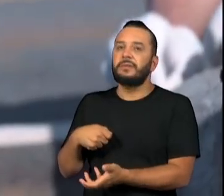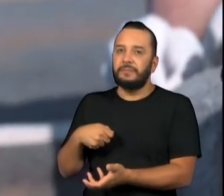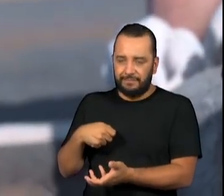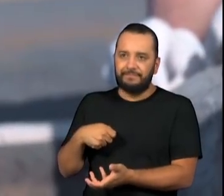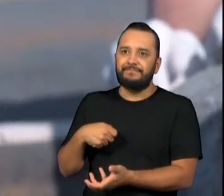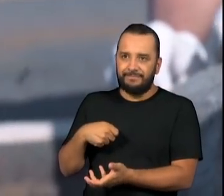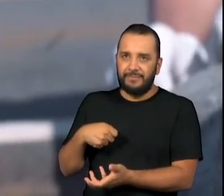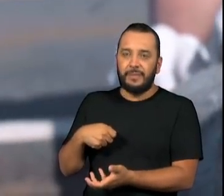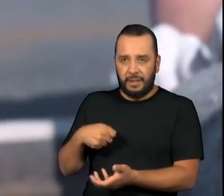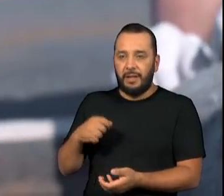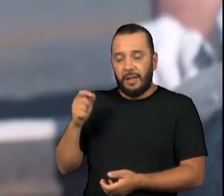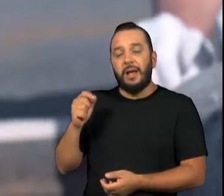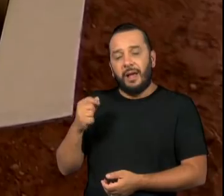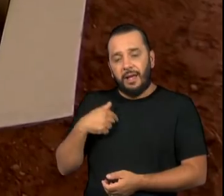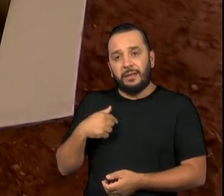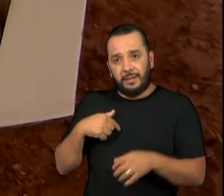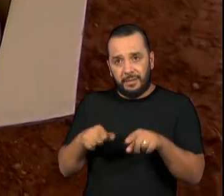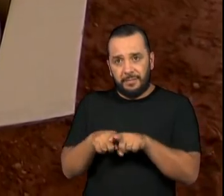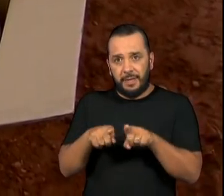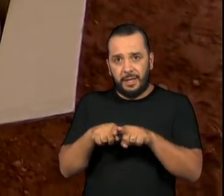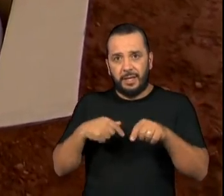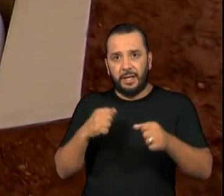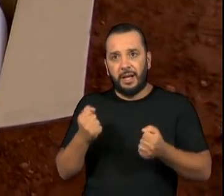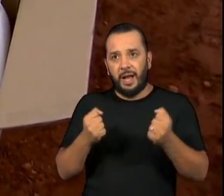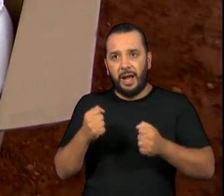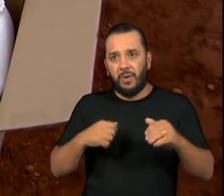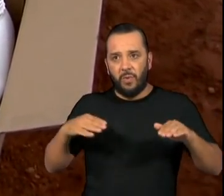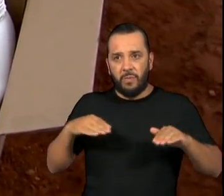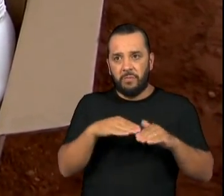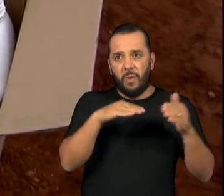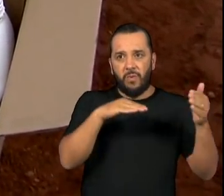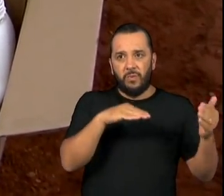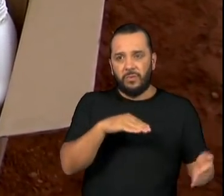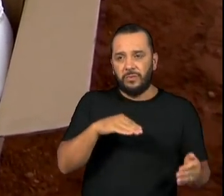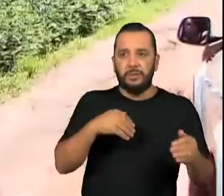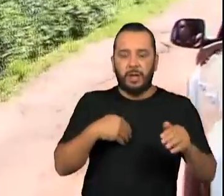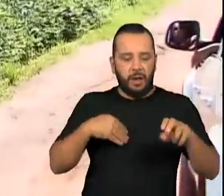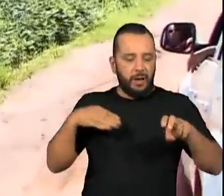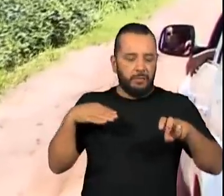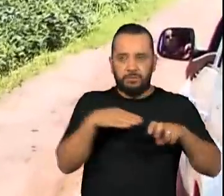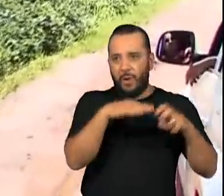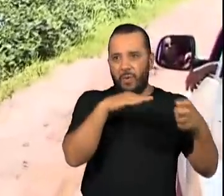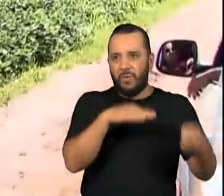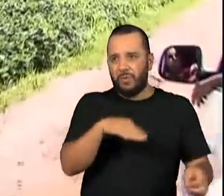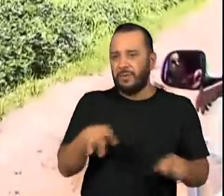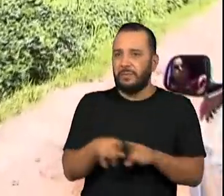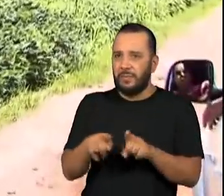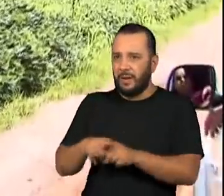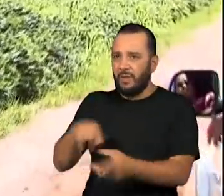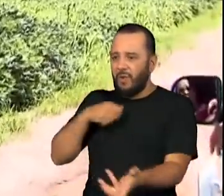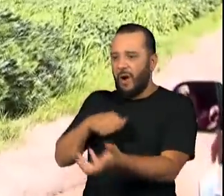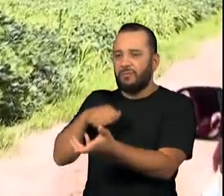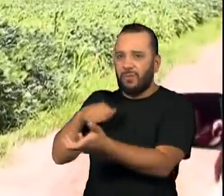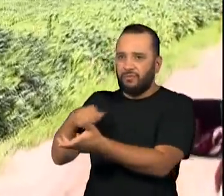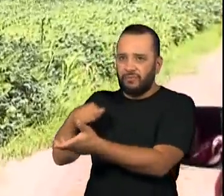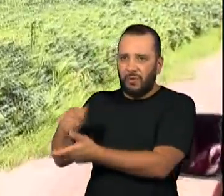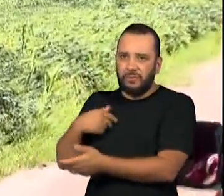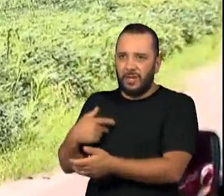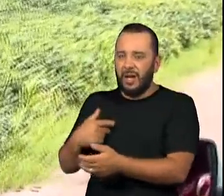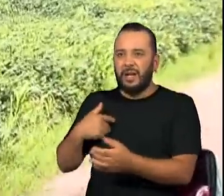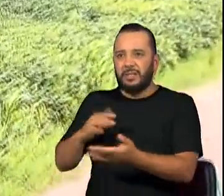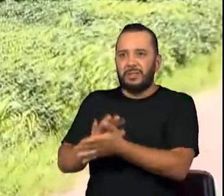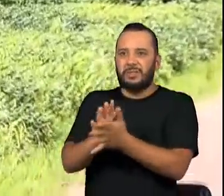de atropelamentos, as principais ameaças à sobrevivência da espécie.